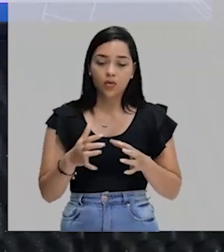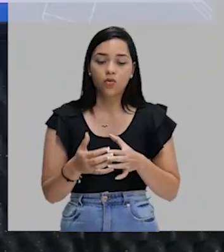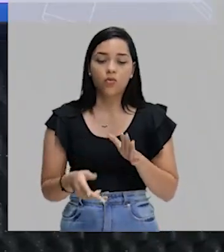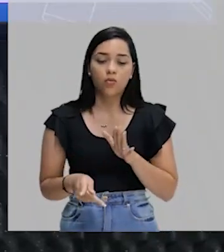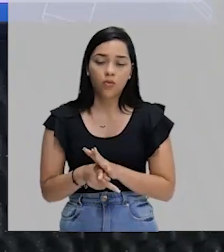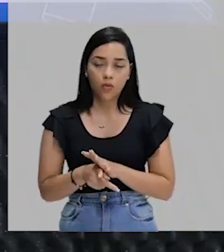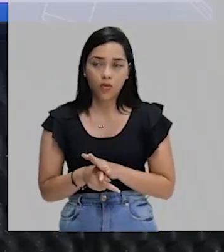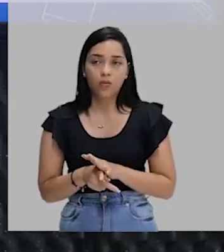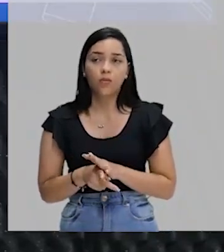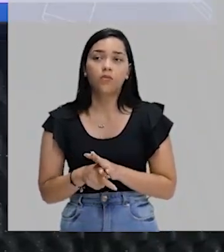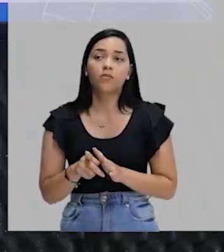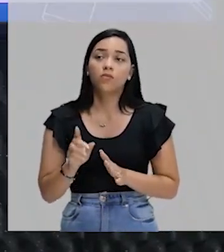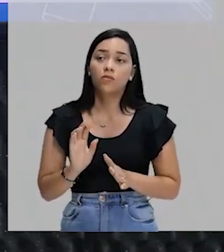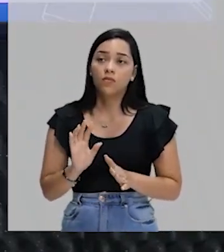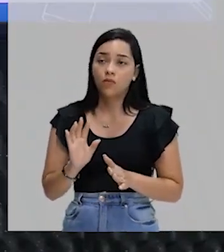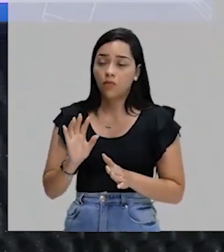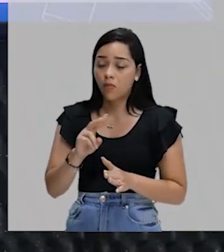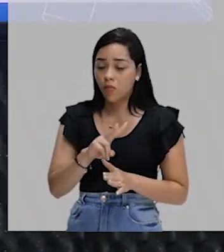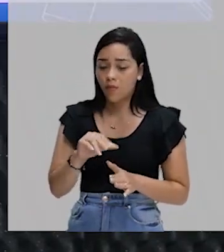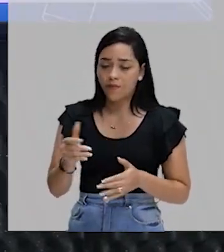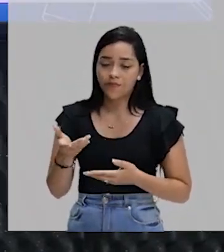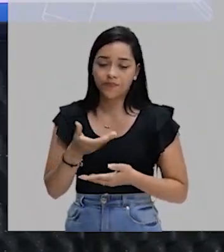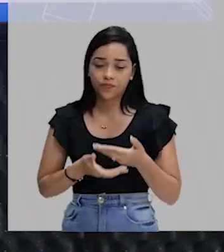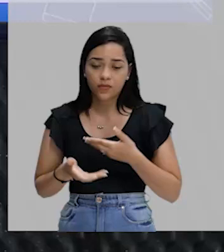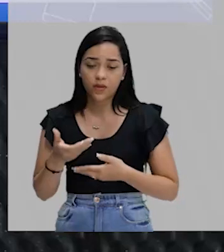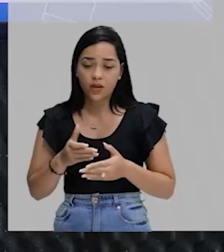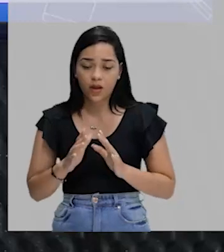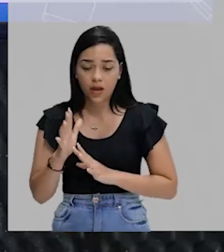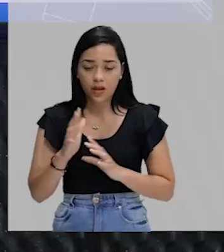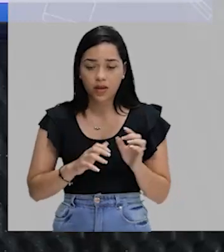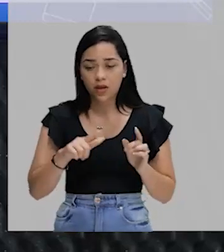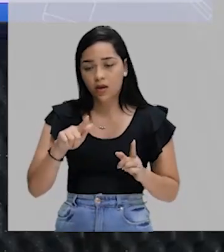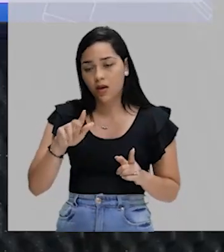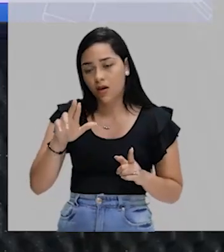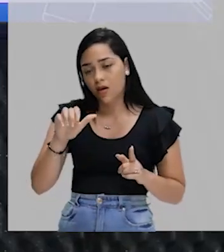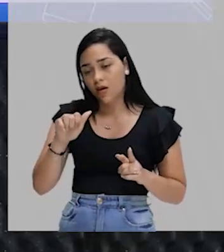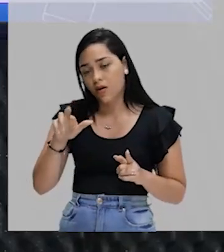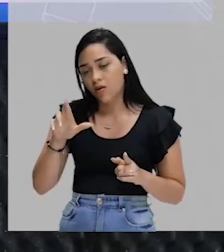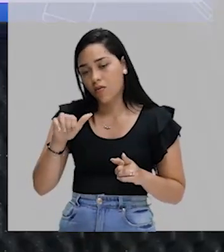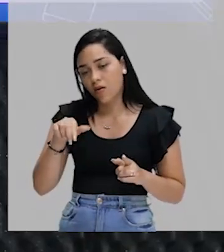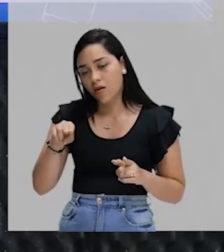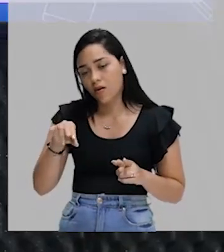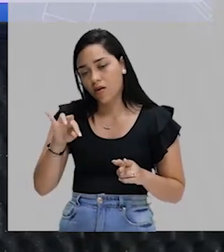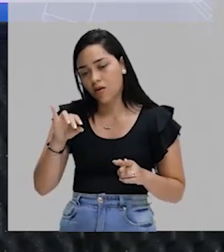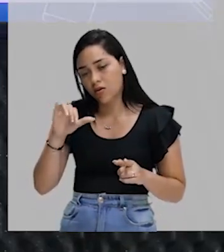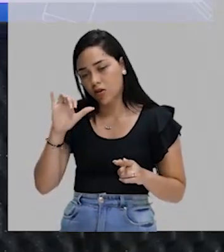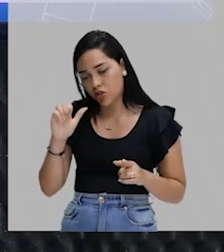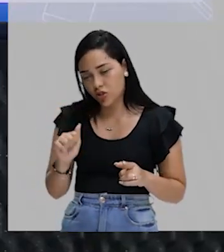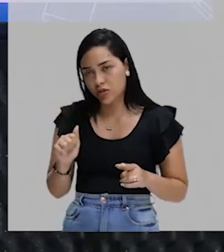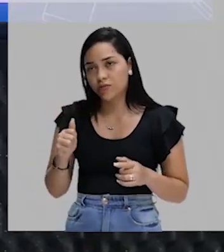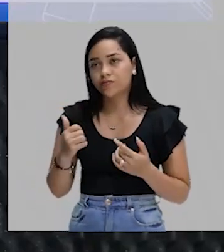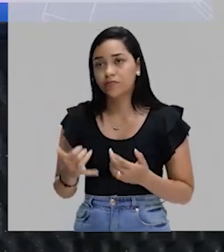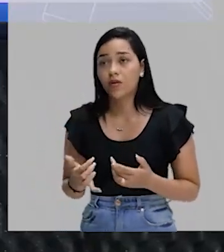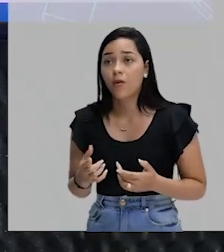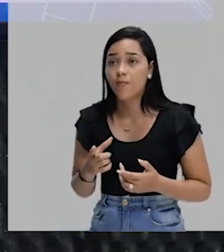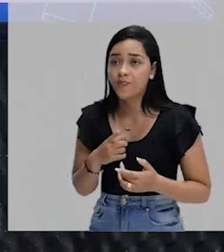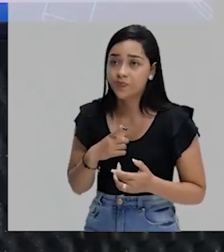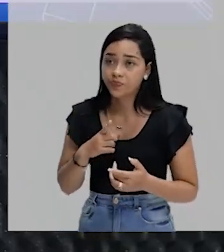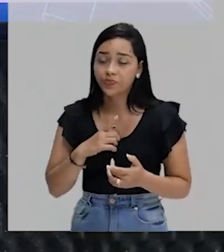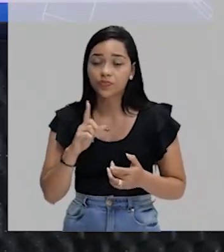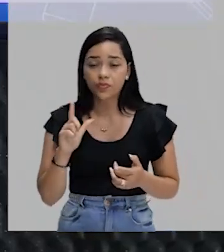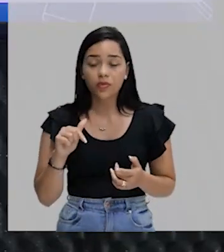da questão central que vai envolver a Guerra Guaranítica, ou a Guerra dos Sete Povos das Missões. Que, por sinal,